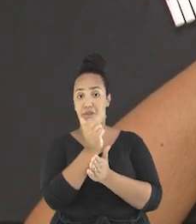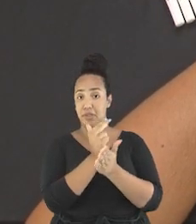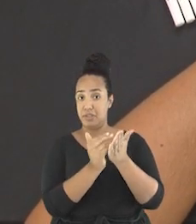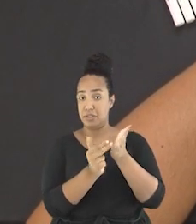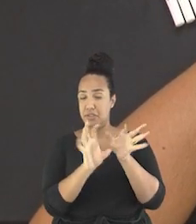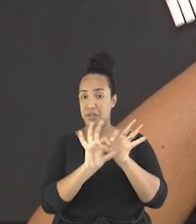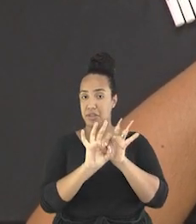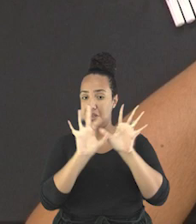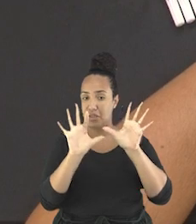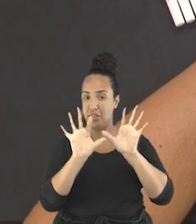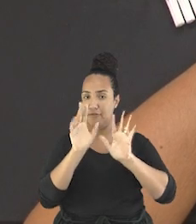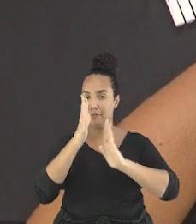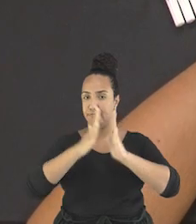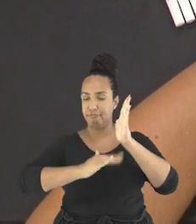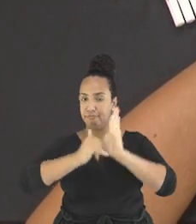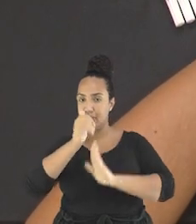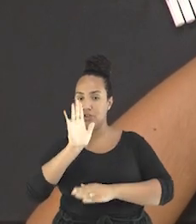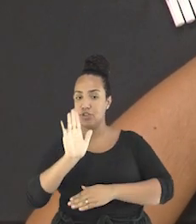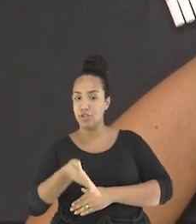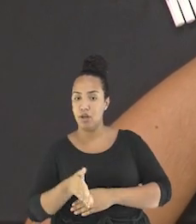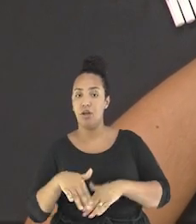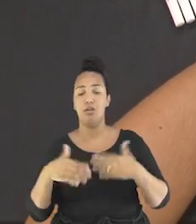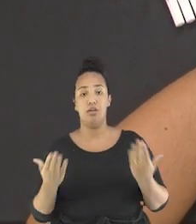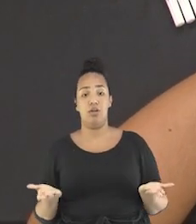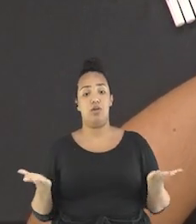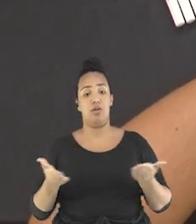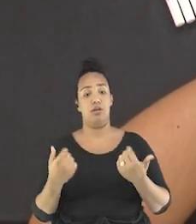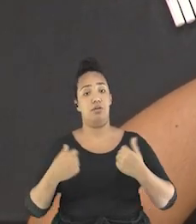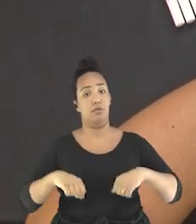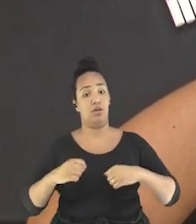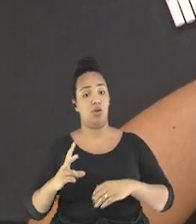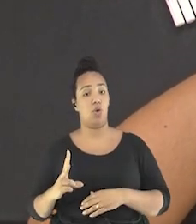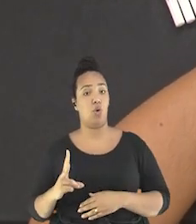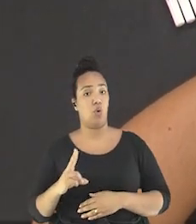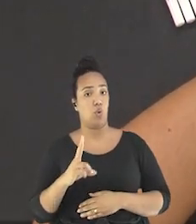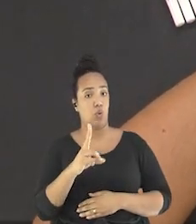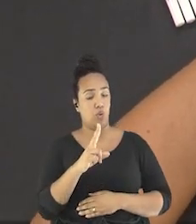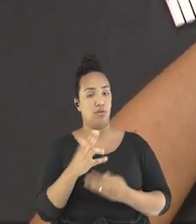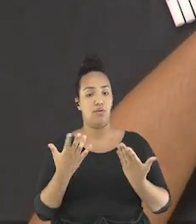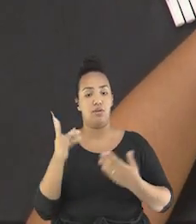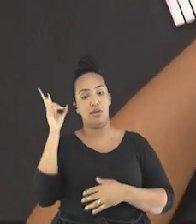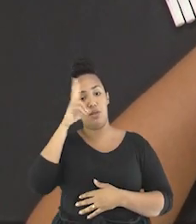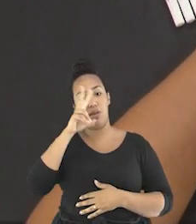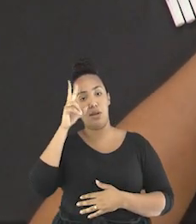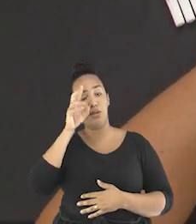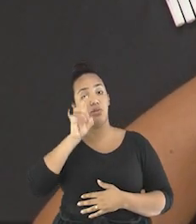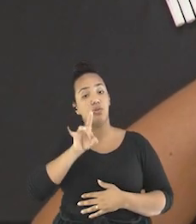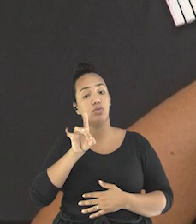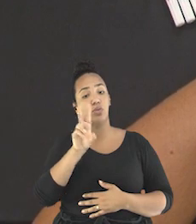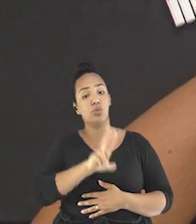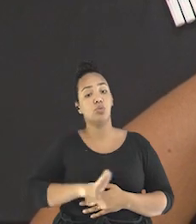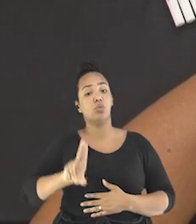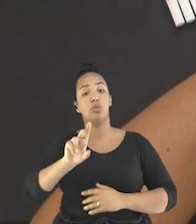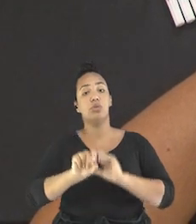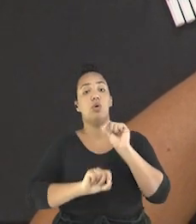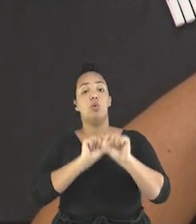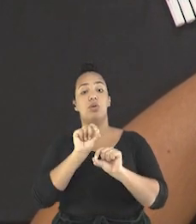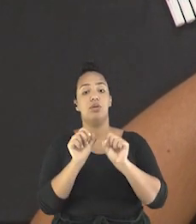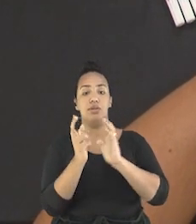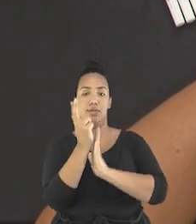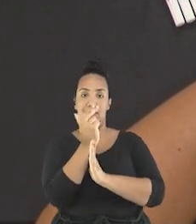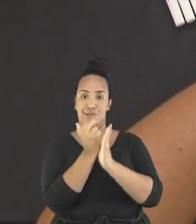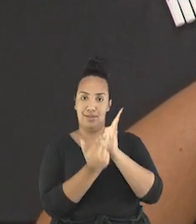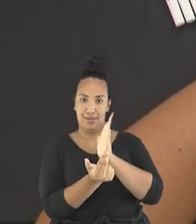Agora que a gente já fez um desenho livre bem colorido aqui no meio, nós vamos recortar essa parte aqui, porque como eu disse, nós só